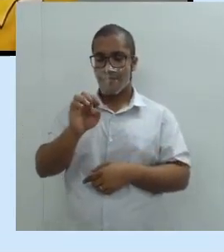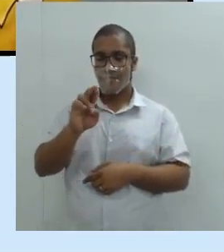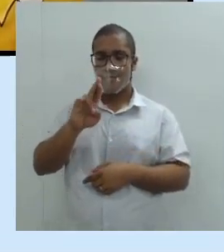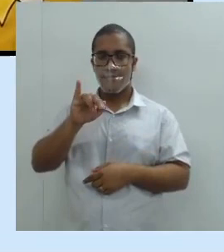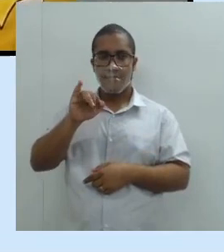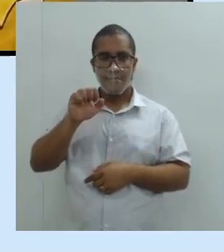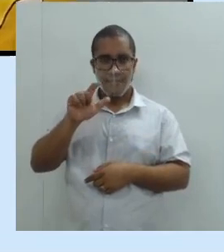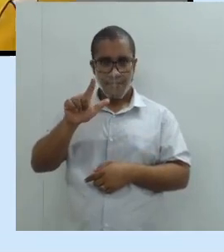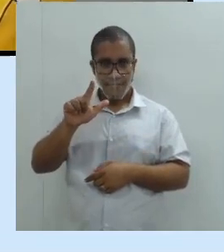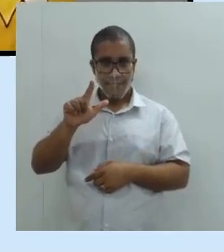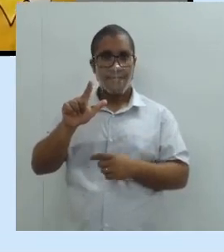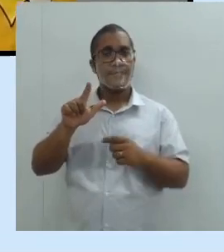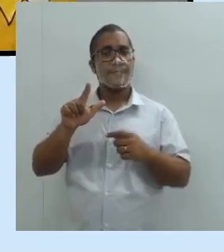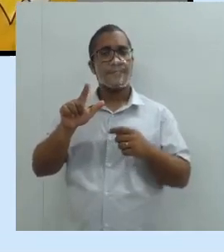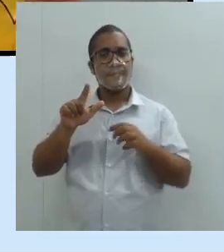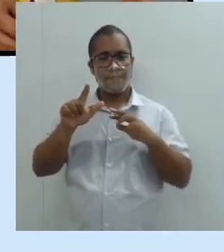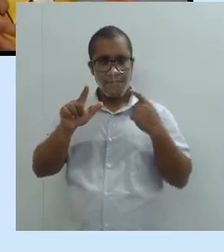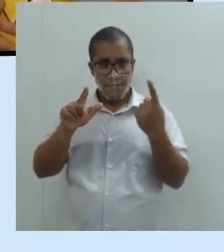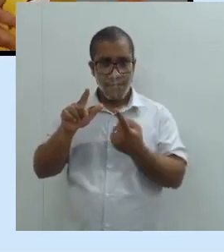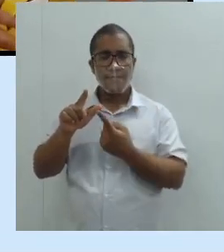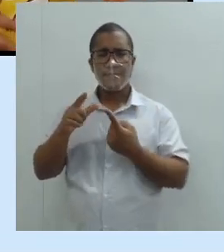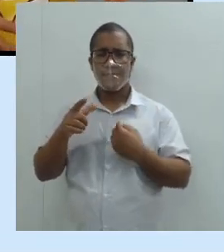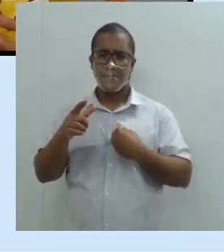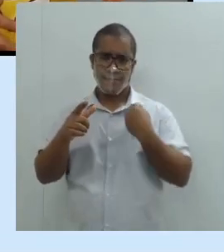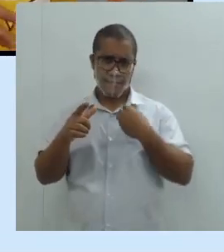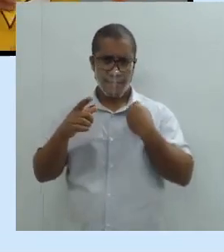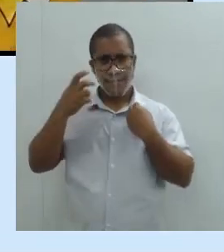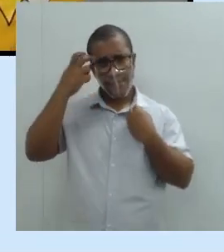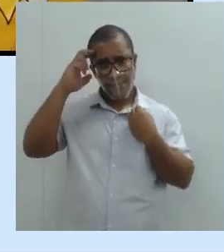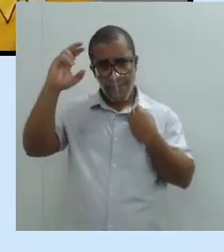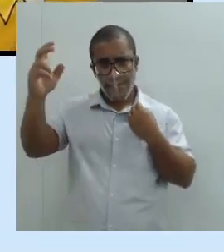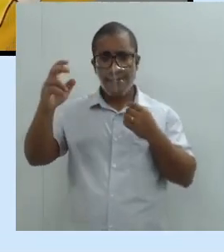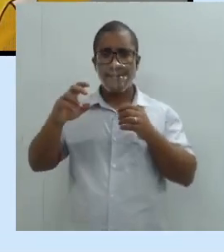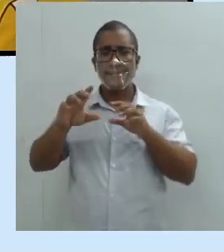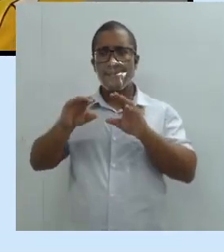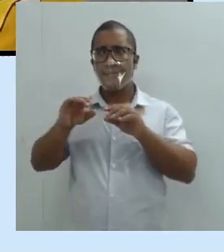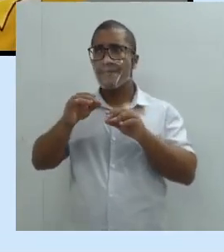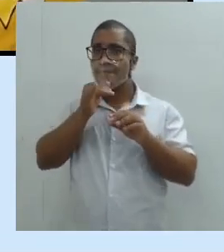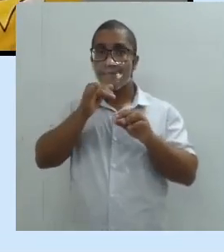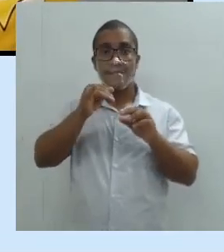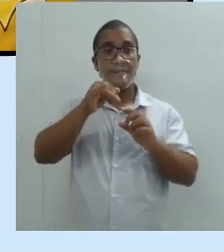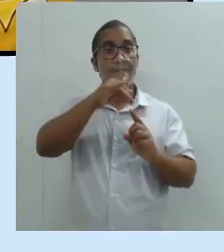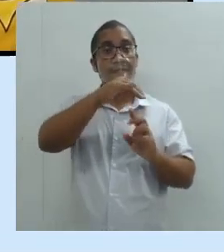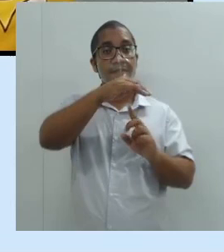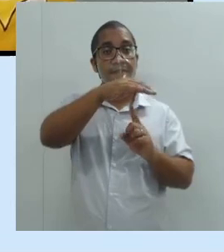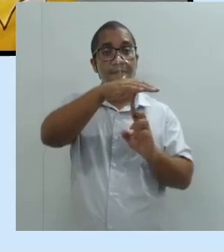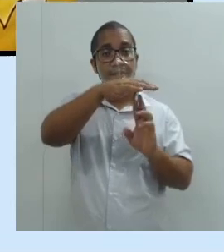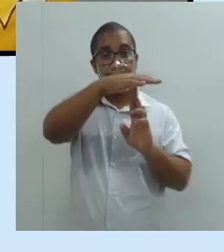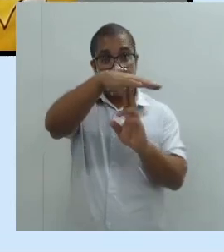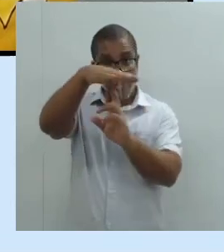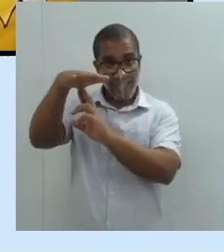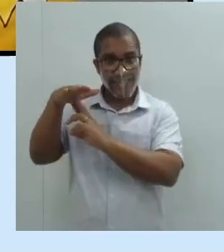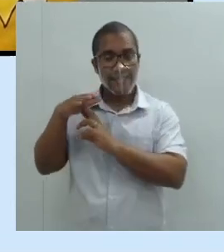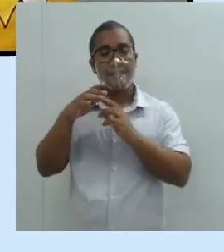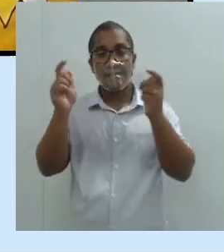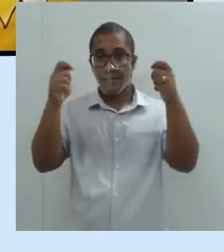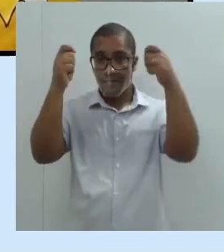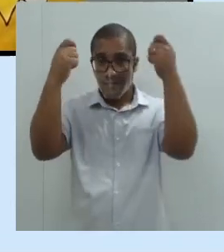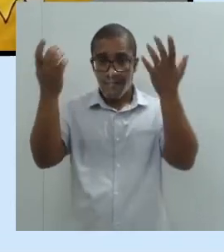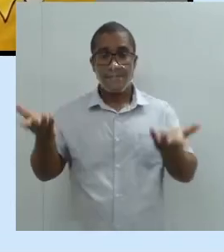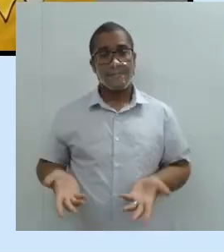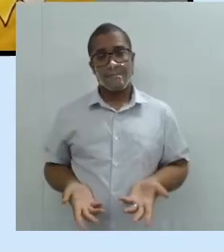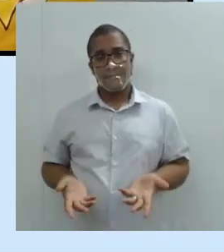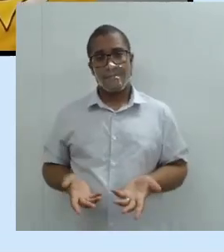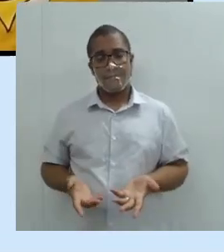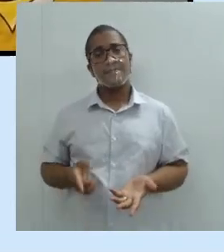convivendo na nossa sociedade com essas culturas materiais, não é? Então a feira de Caruaru, quem é de Caruaru, não é? Nós